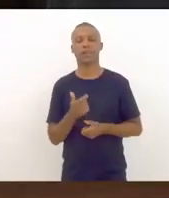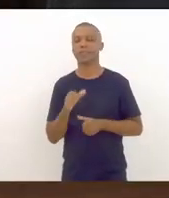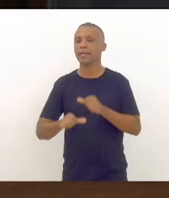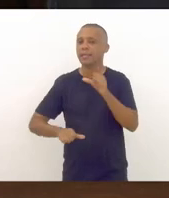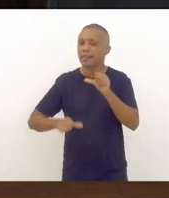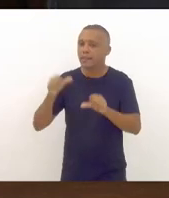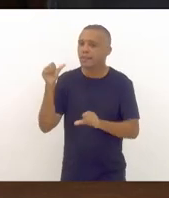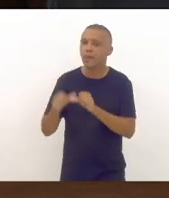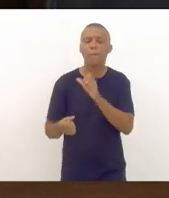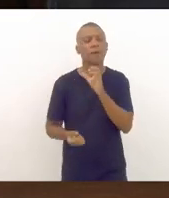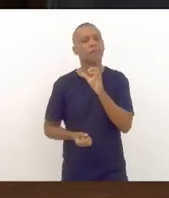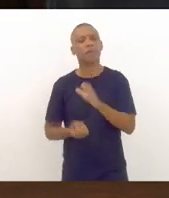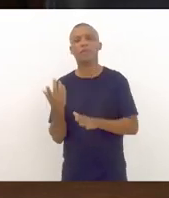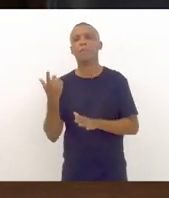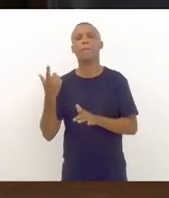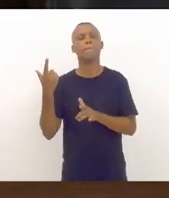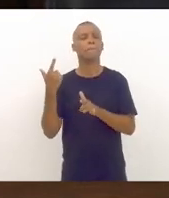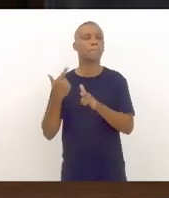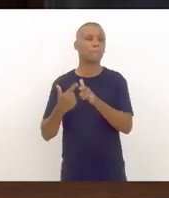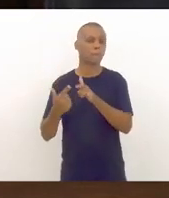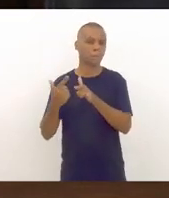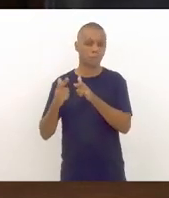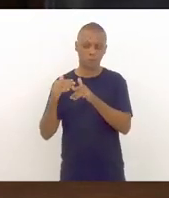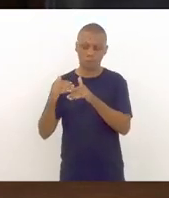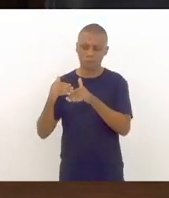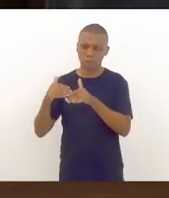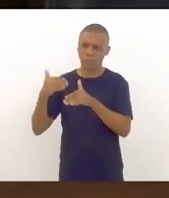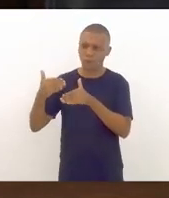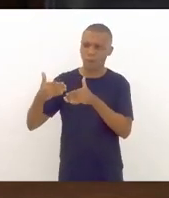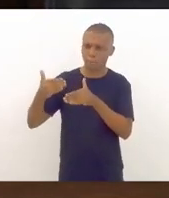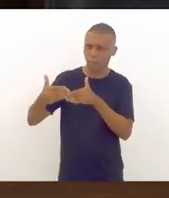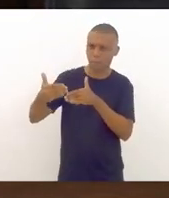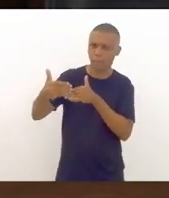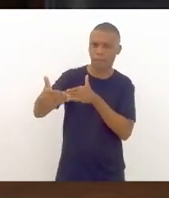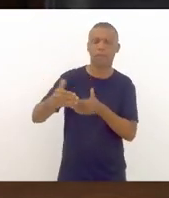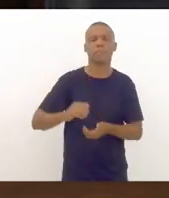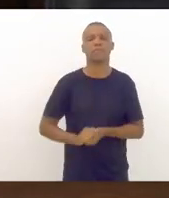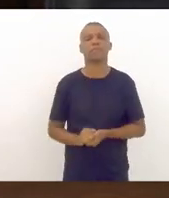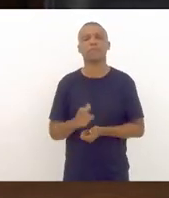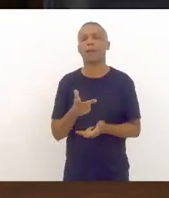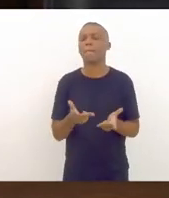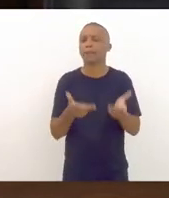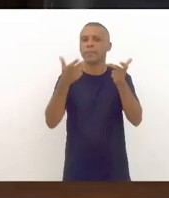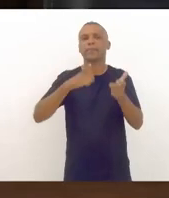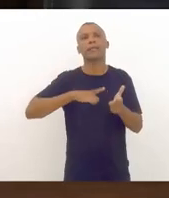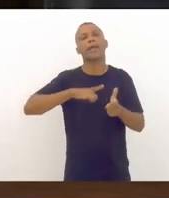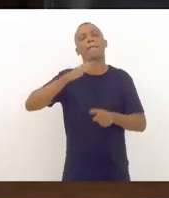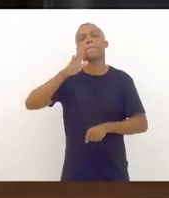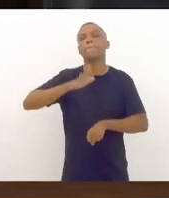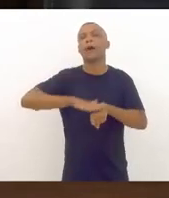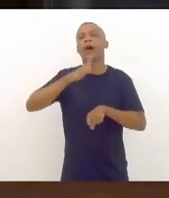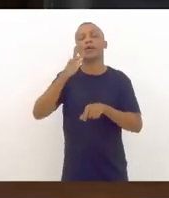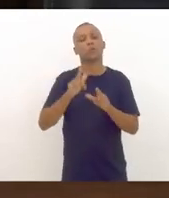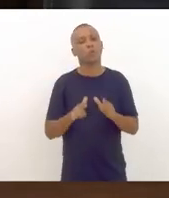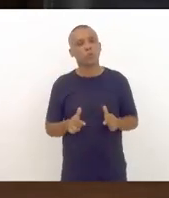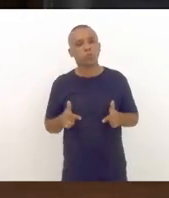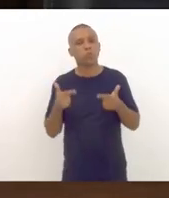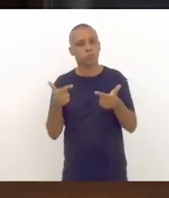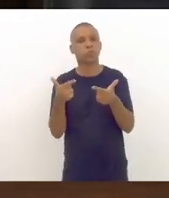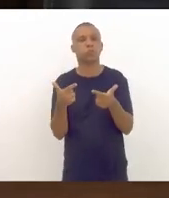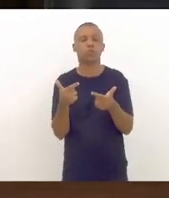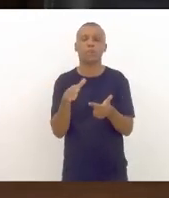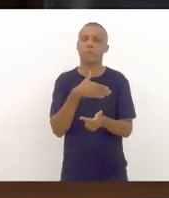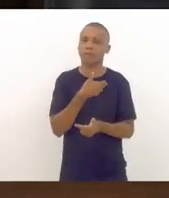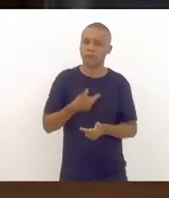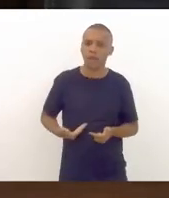gera uma consequência. Você, então, percebe que você ainda tem mais a fazer por esse